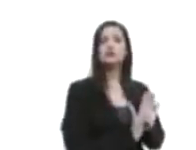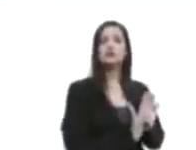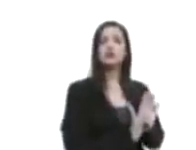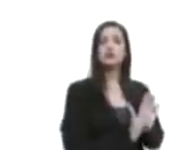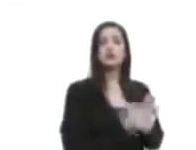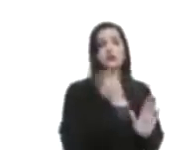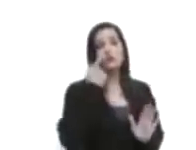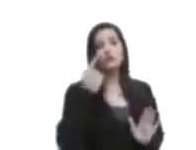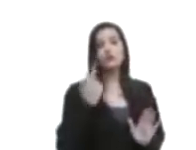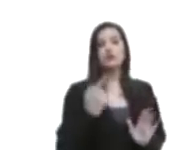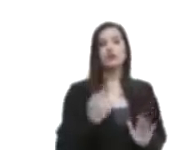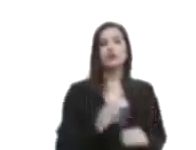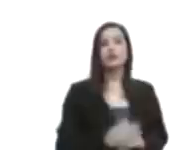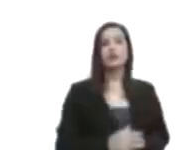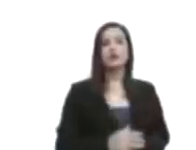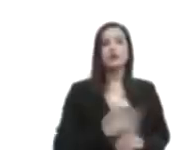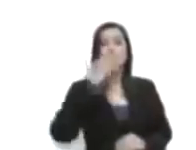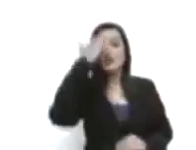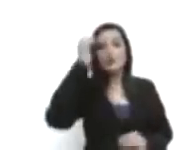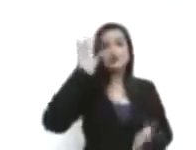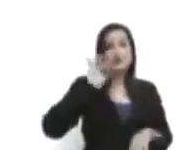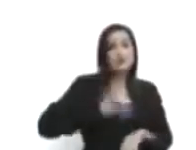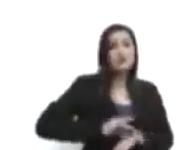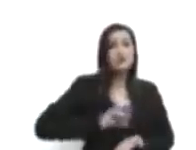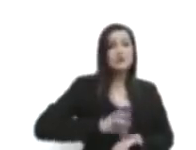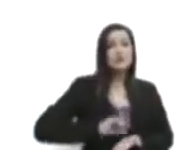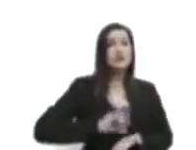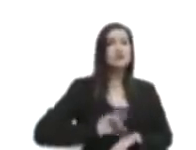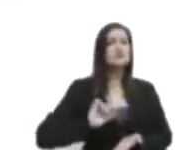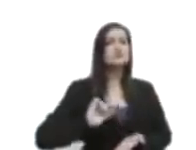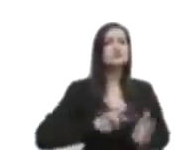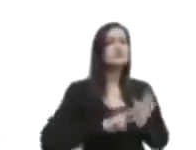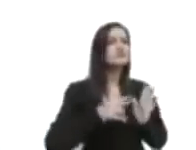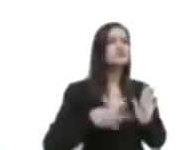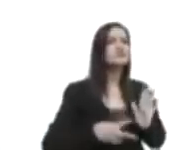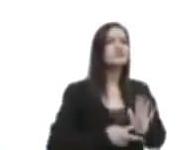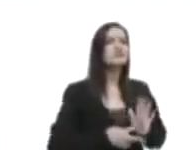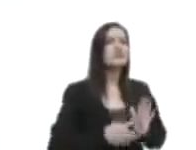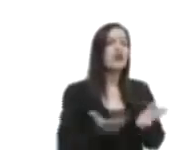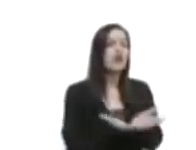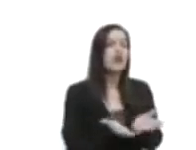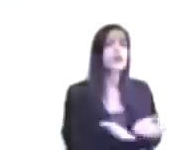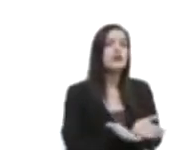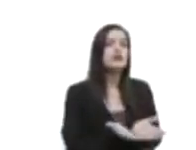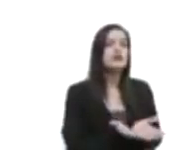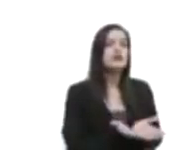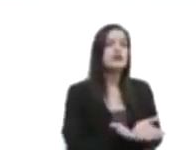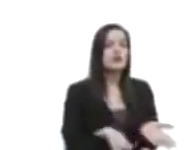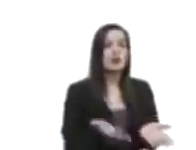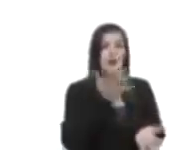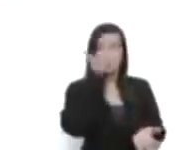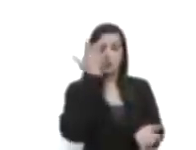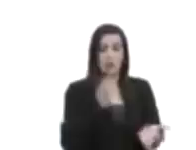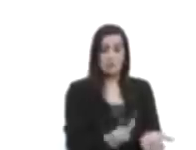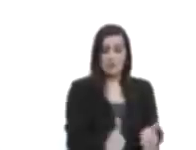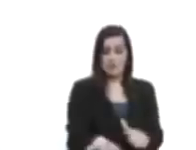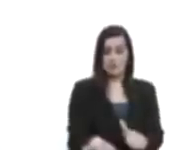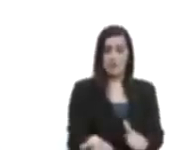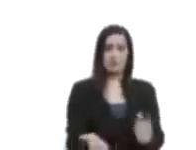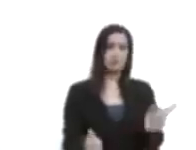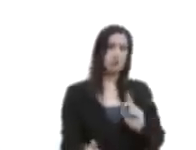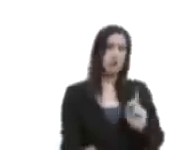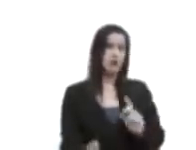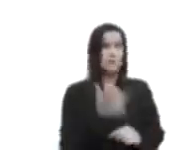e sabermos o que é de fato um cristão. É quem desceu as águas? Não. É quem fala em